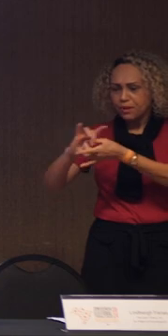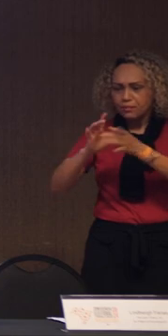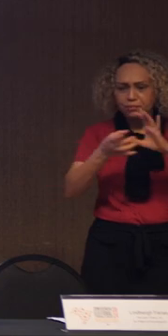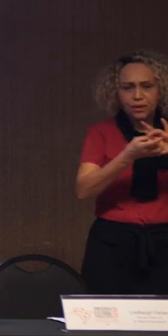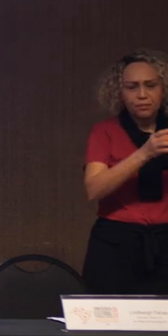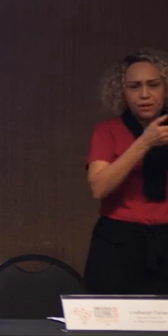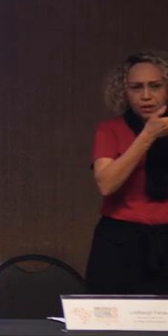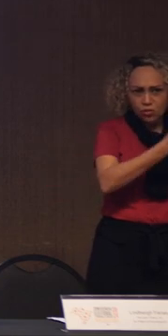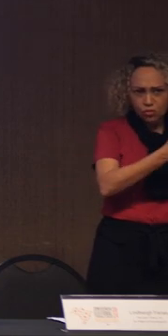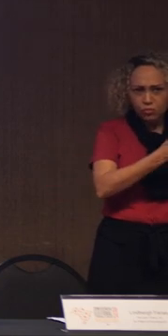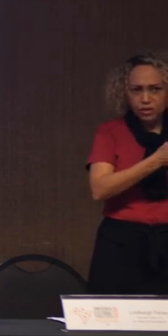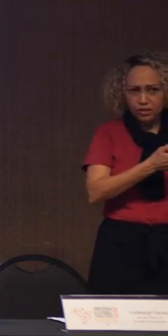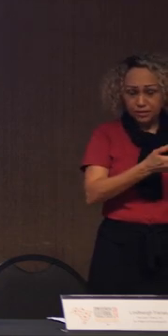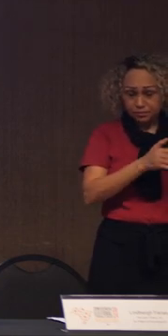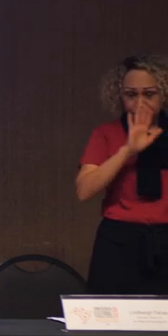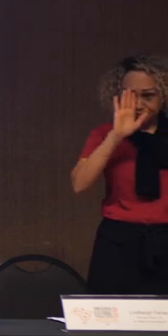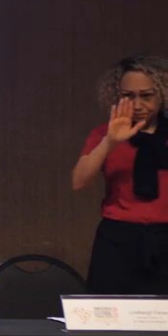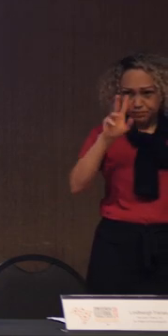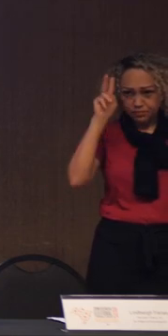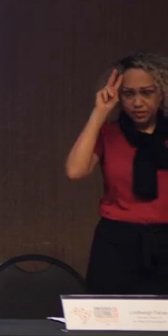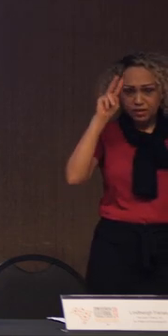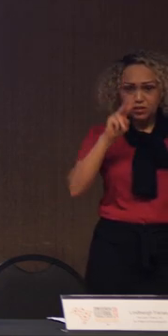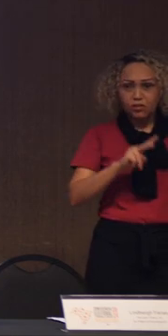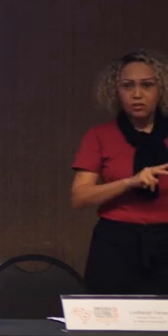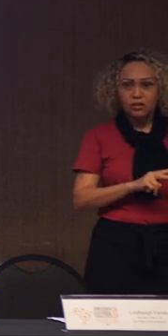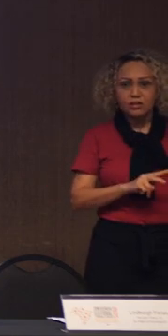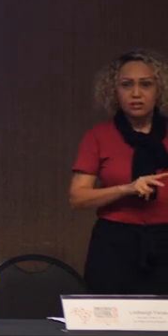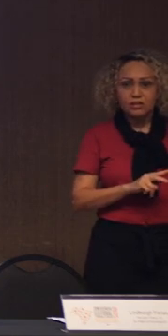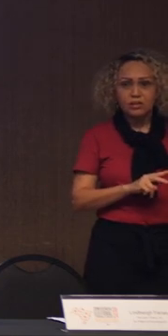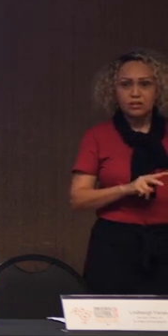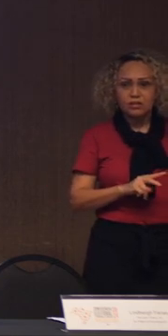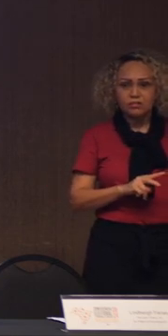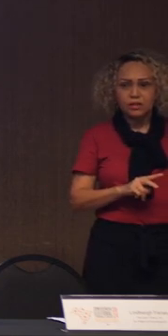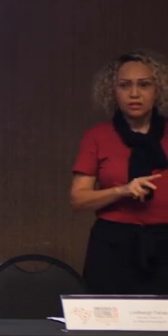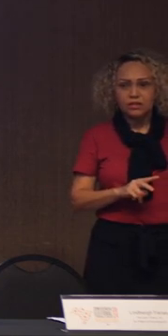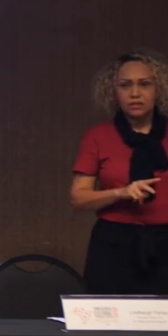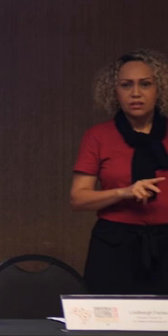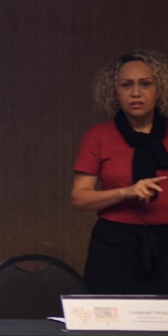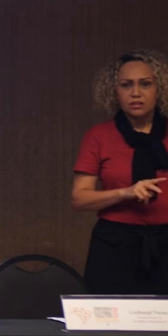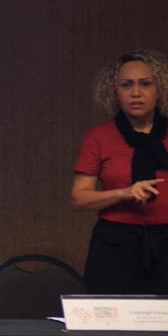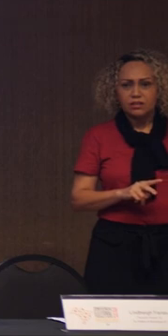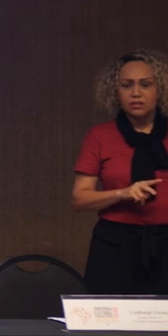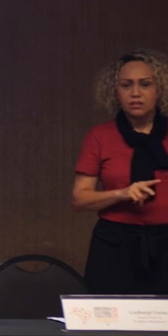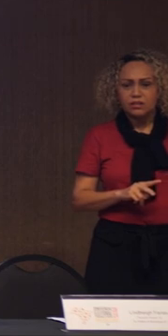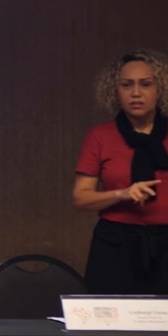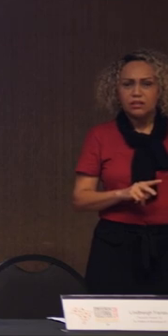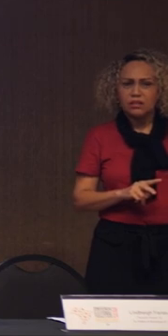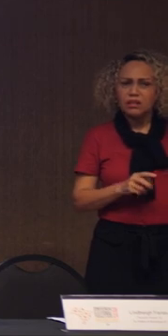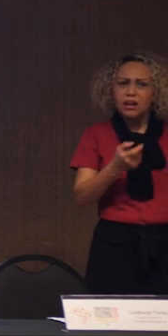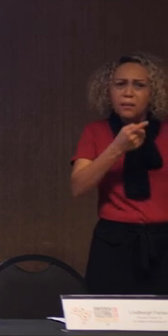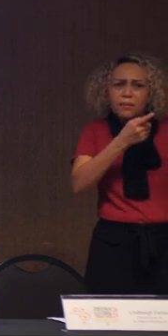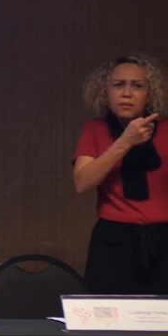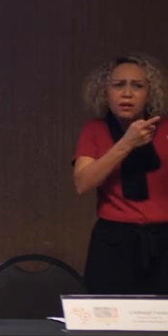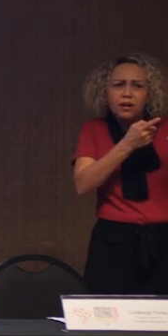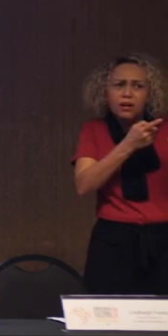Na história da esquerda brasileira, nunca a esquerda brasileira chegou ao